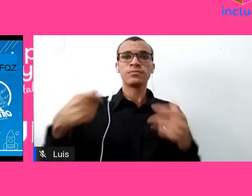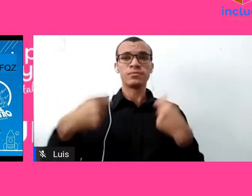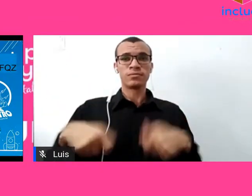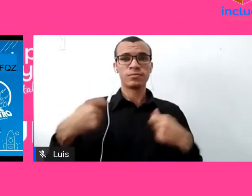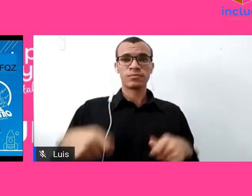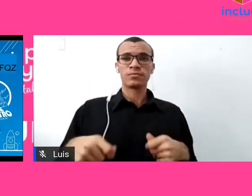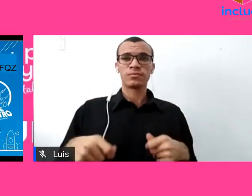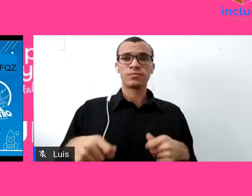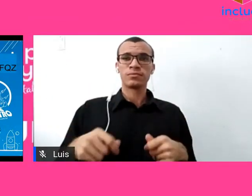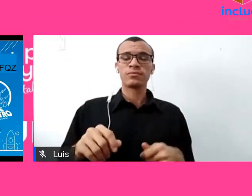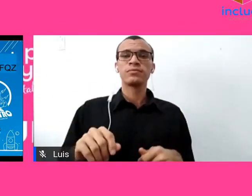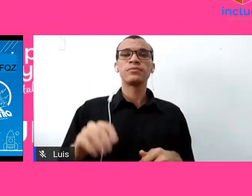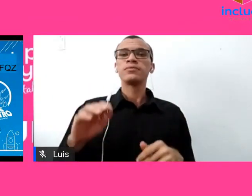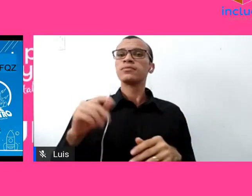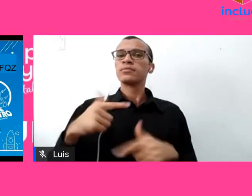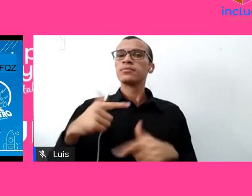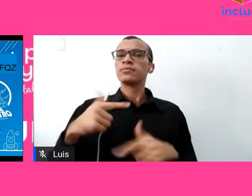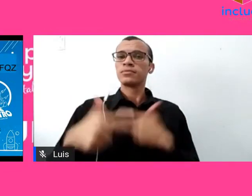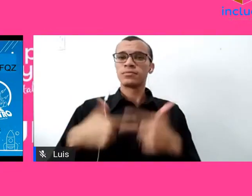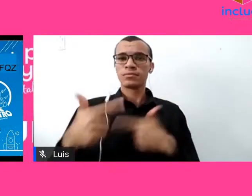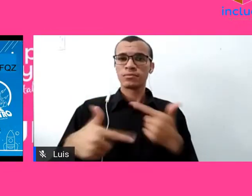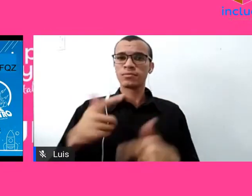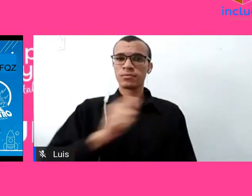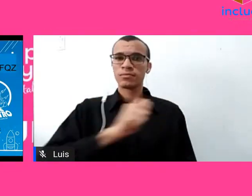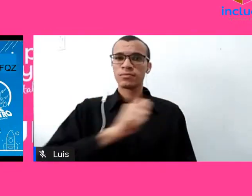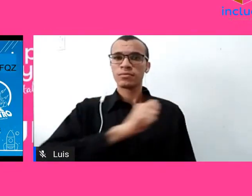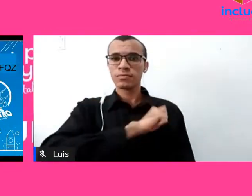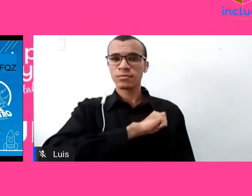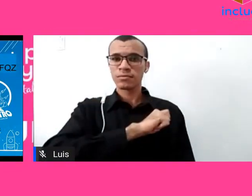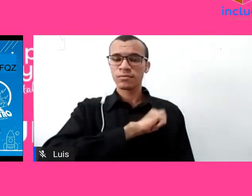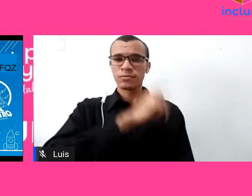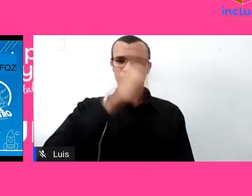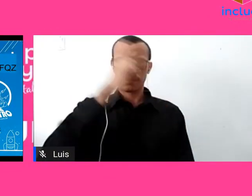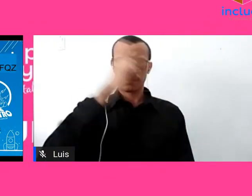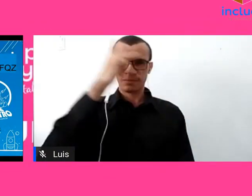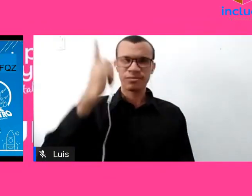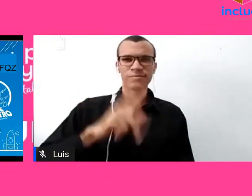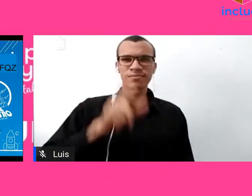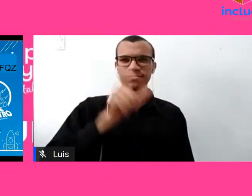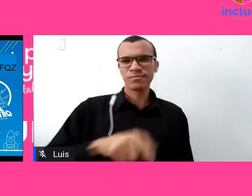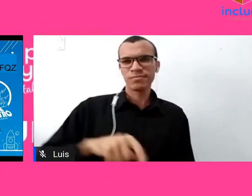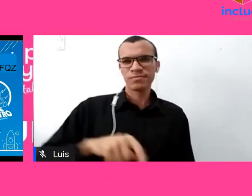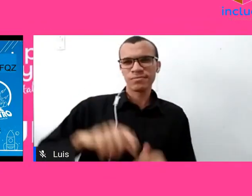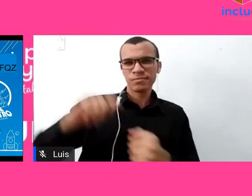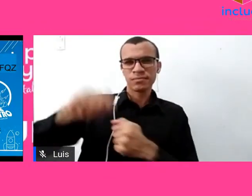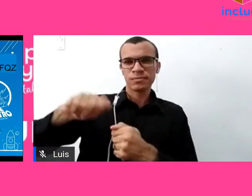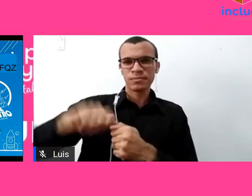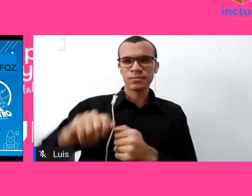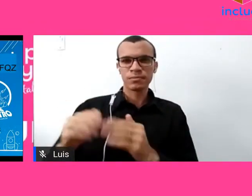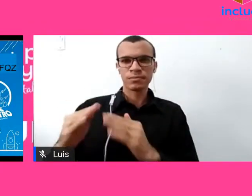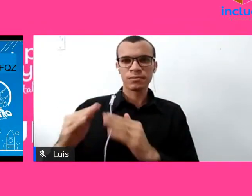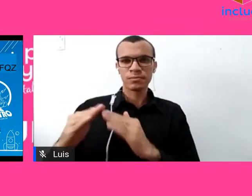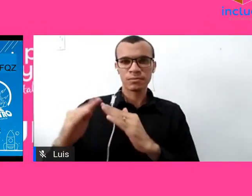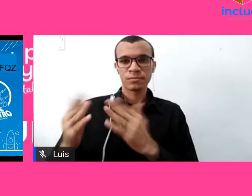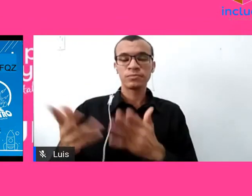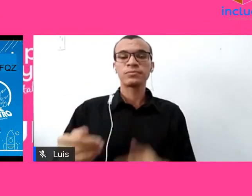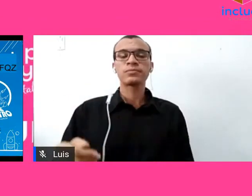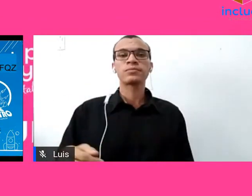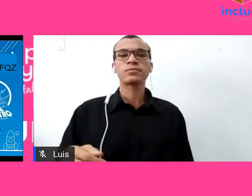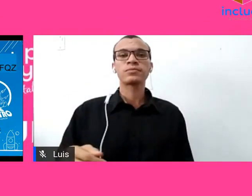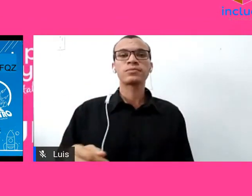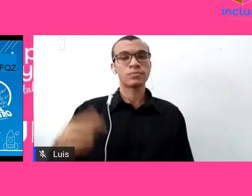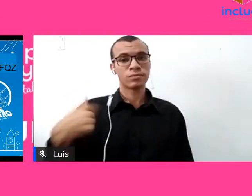puramente o trabalho do aluno, no caso, da pessoa que está fazendo a maquete. Como eu falei, eu peguei um